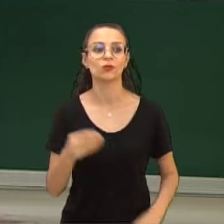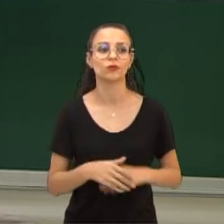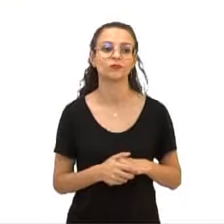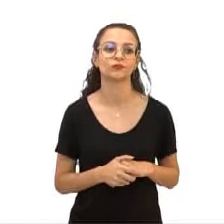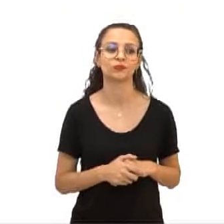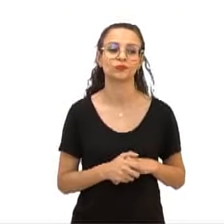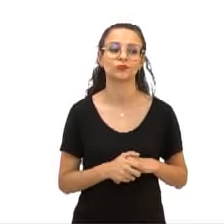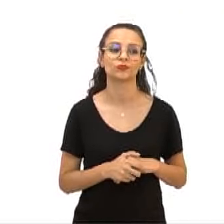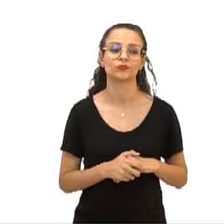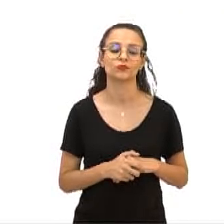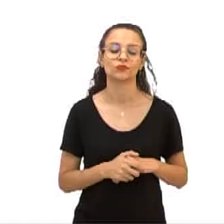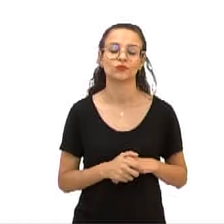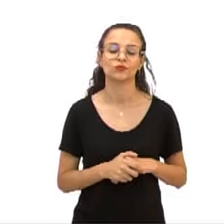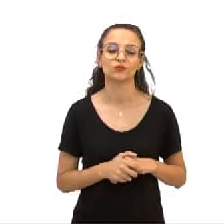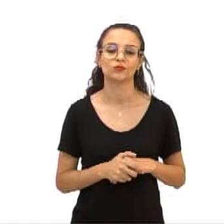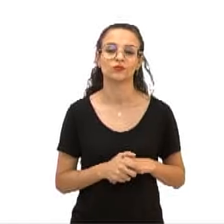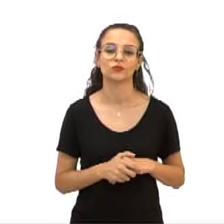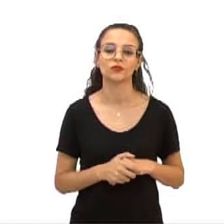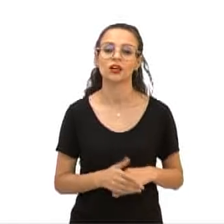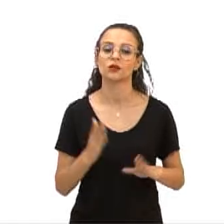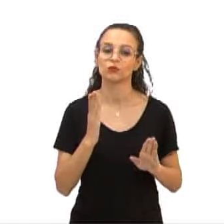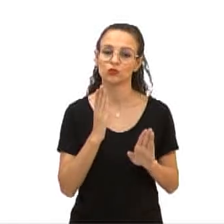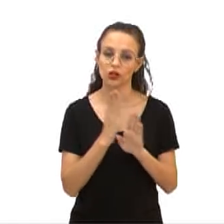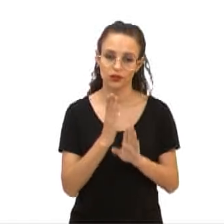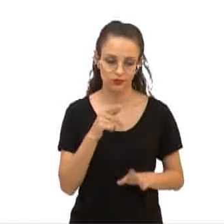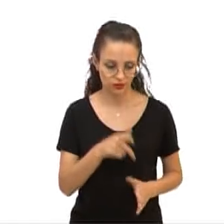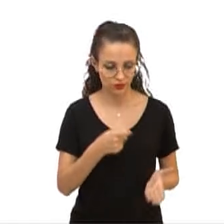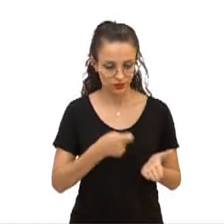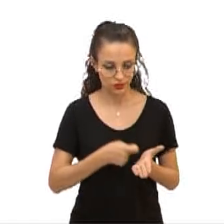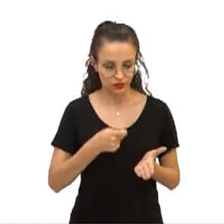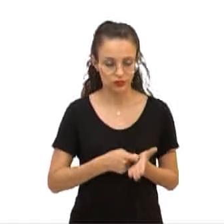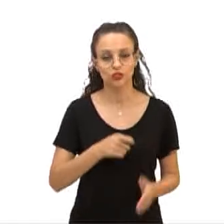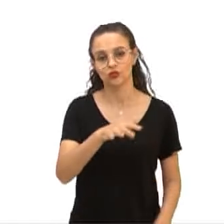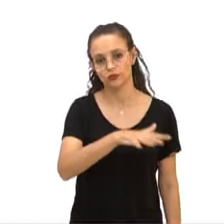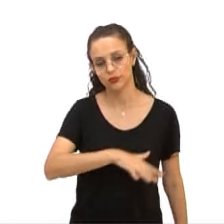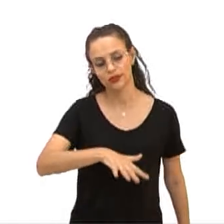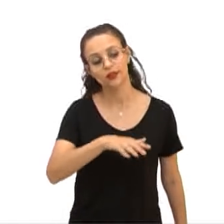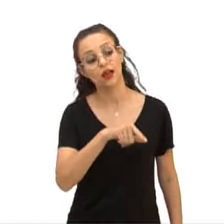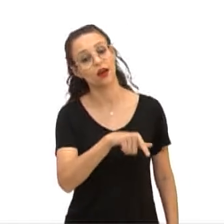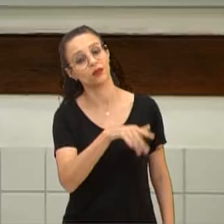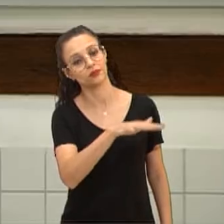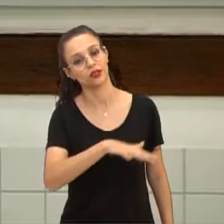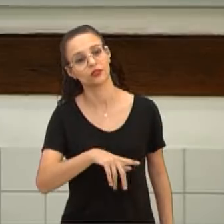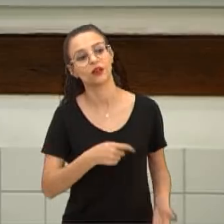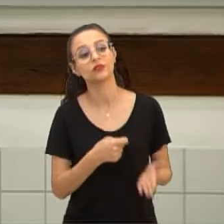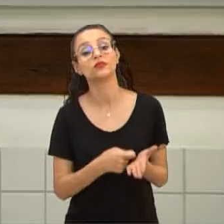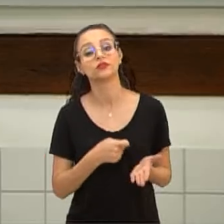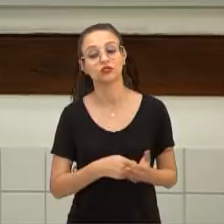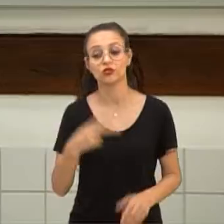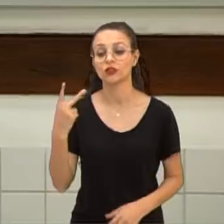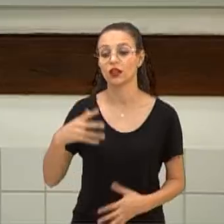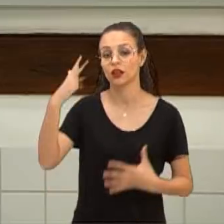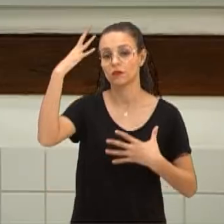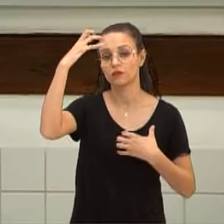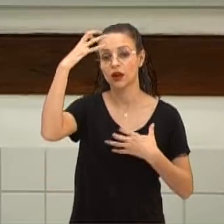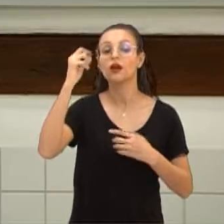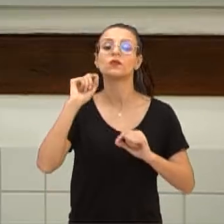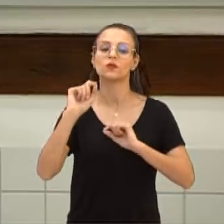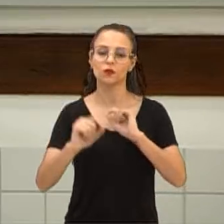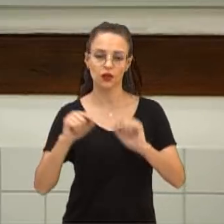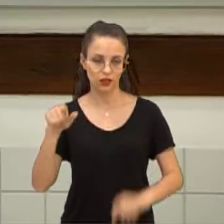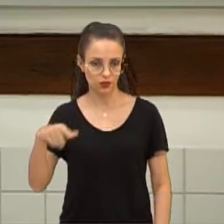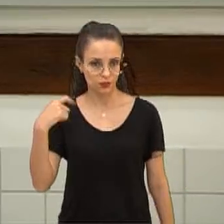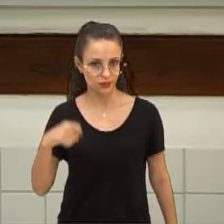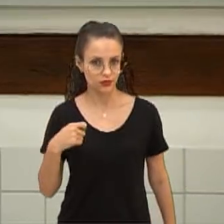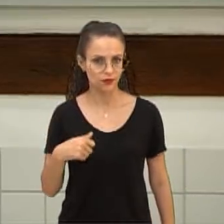que em função de uma exigência do ambiente, então o que o ambiente estava exigindo desse macaco? Estava exigindo que ele tivesse